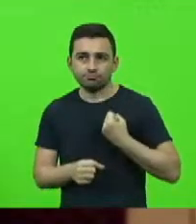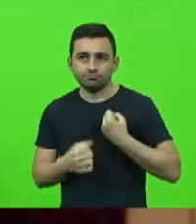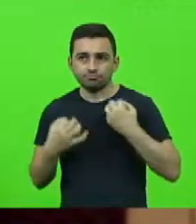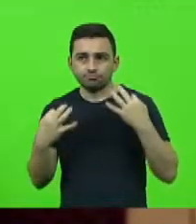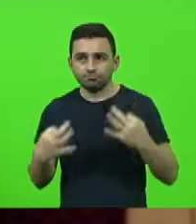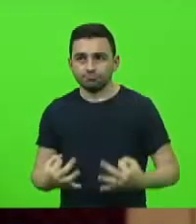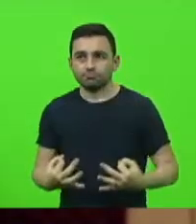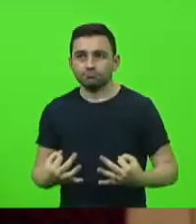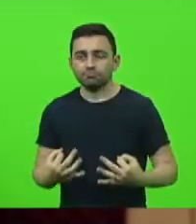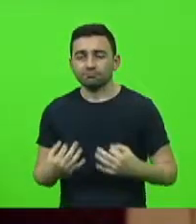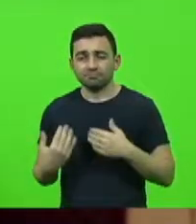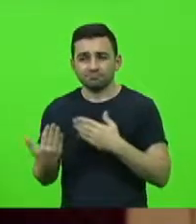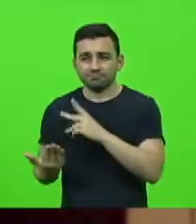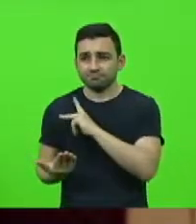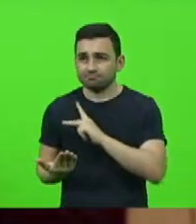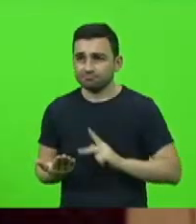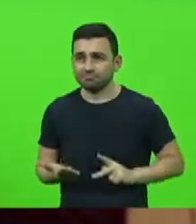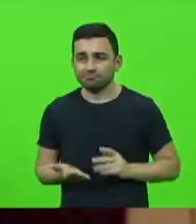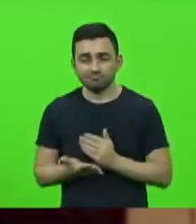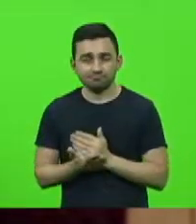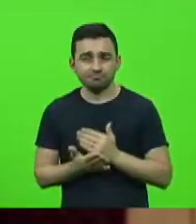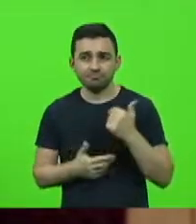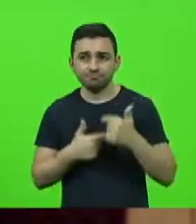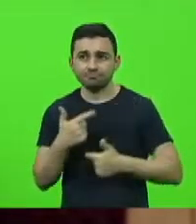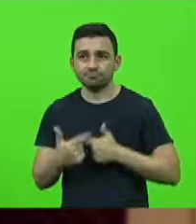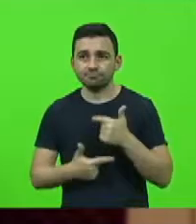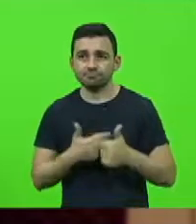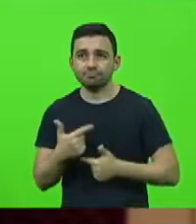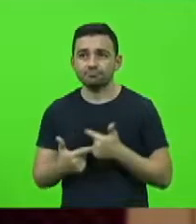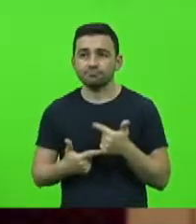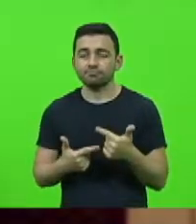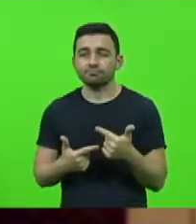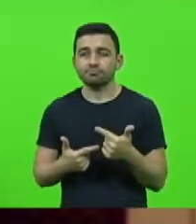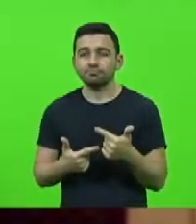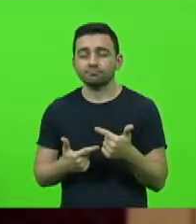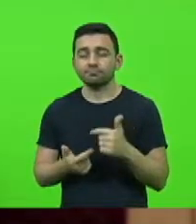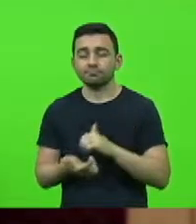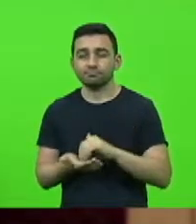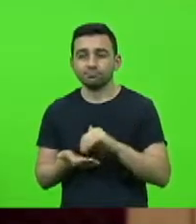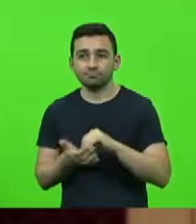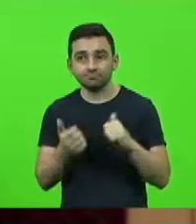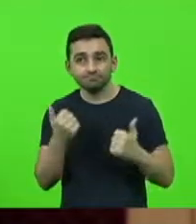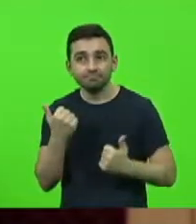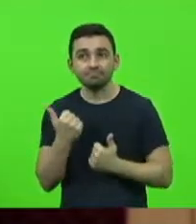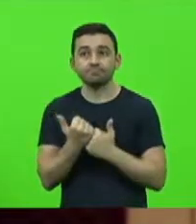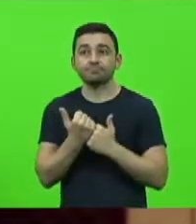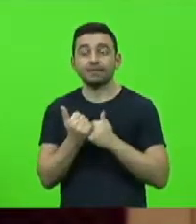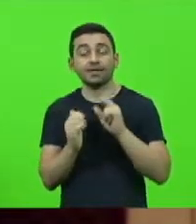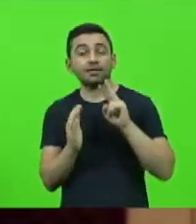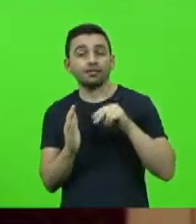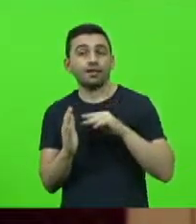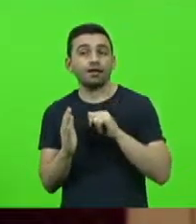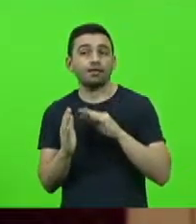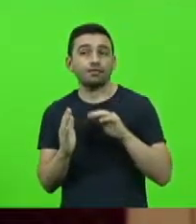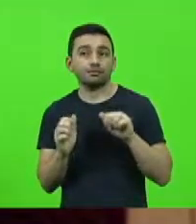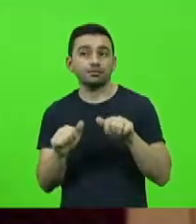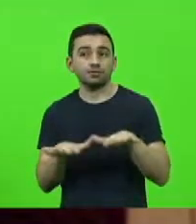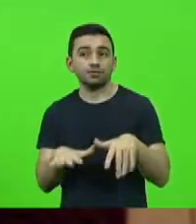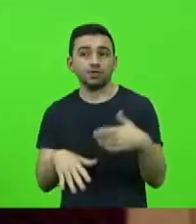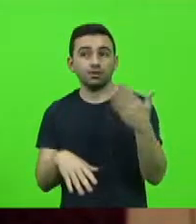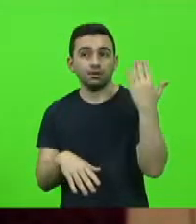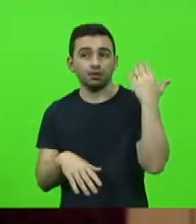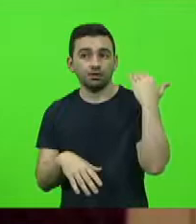declarou aberto os trabalhos e convidou o senhor deputado Adrianinho para, como secretário ad hoc, proceder à leitura das atas das sessões anteriores, que,